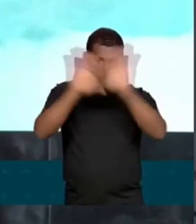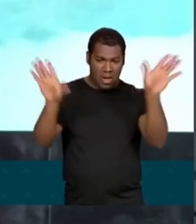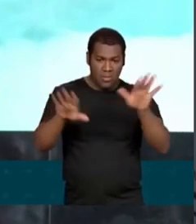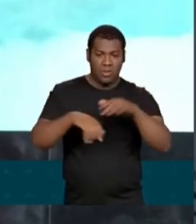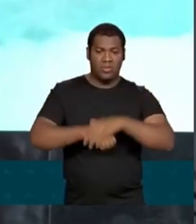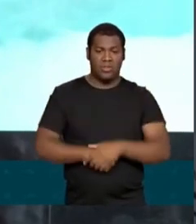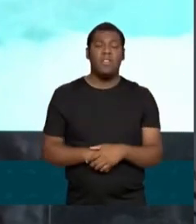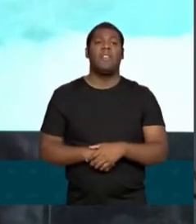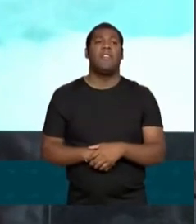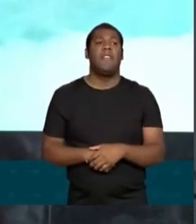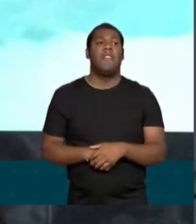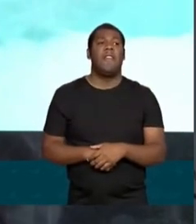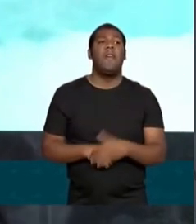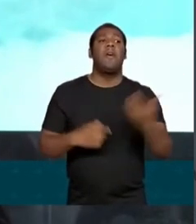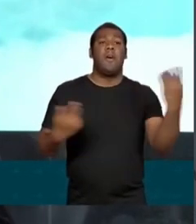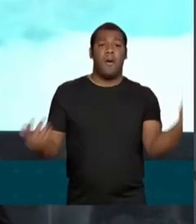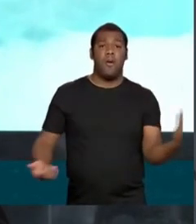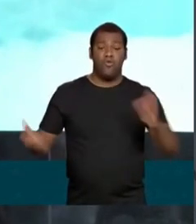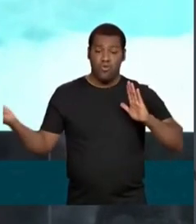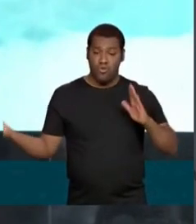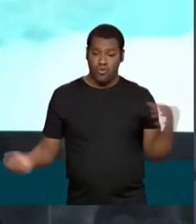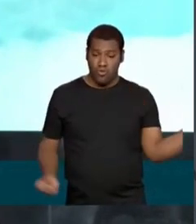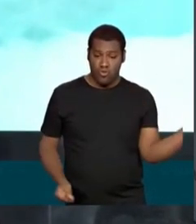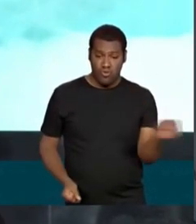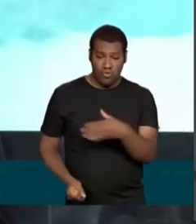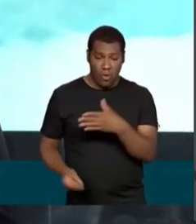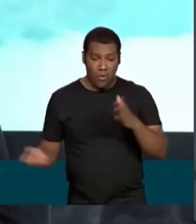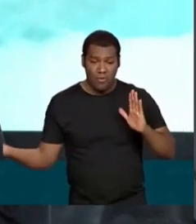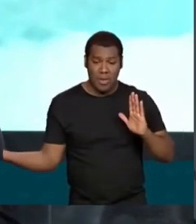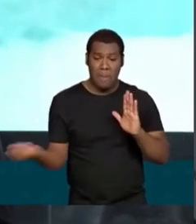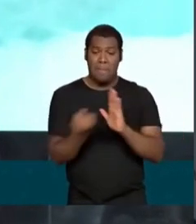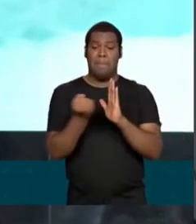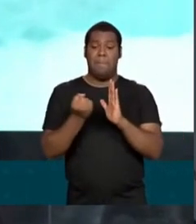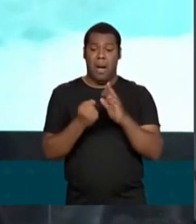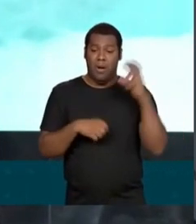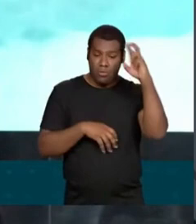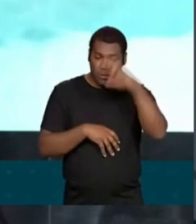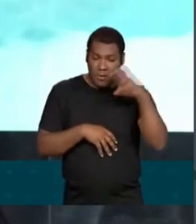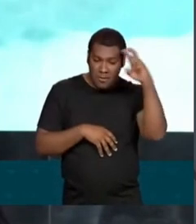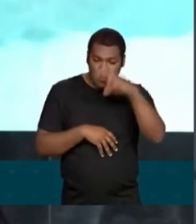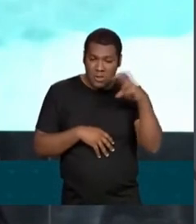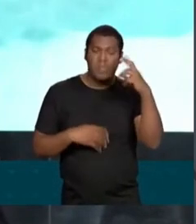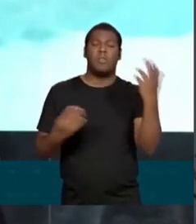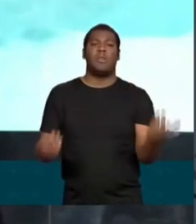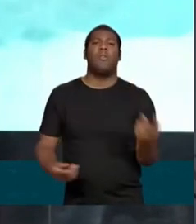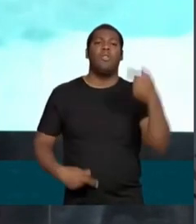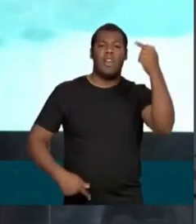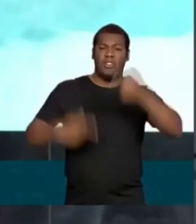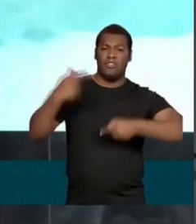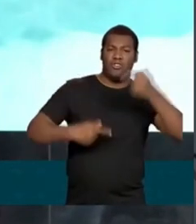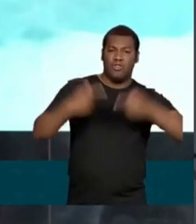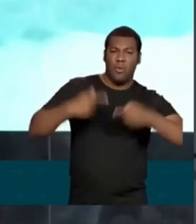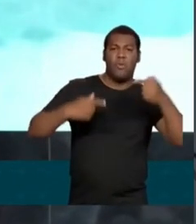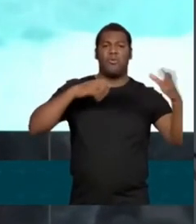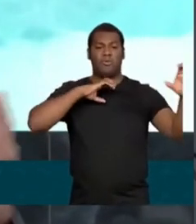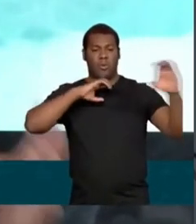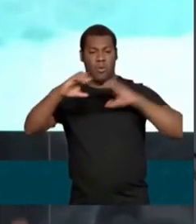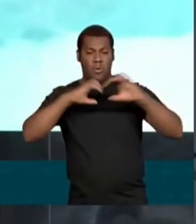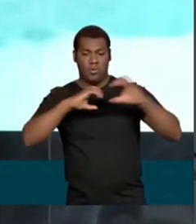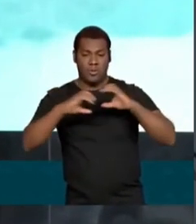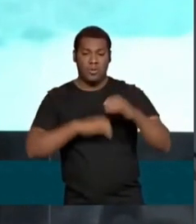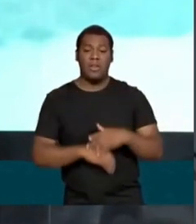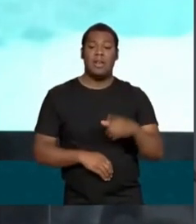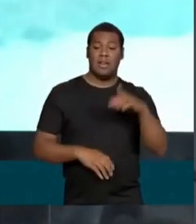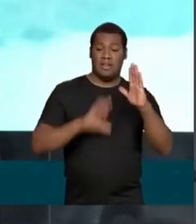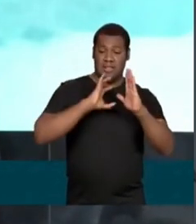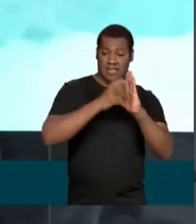claramente que o novo Marco fiscal vai ser debatido de forma muito tranquila com muito diálogo entre 17 partidos que